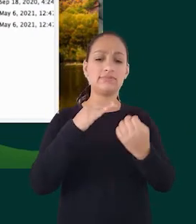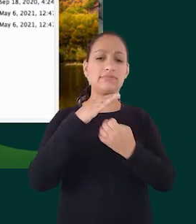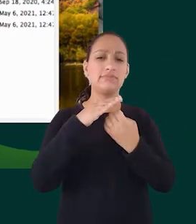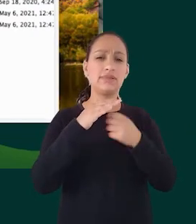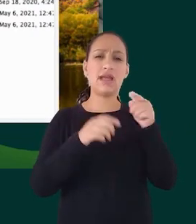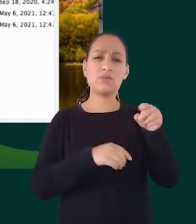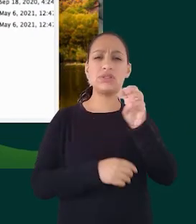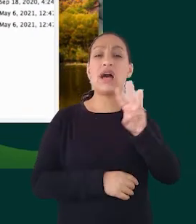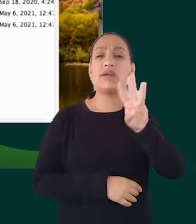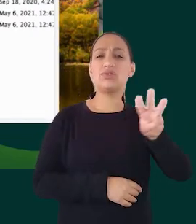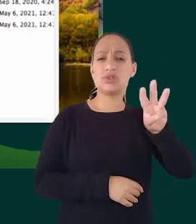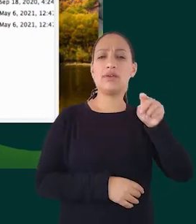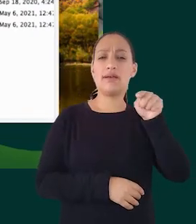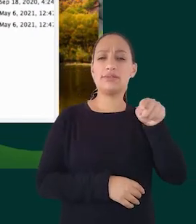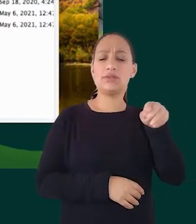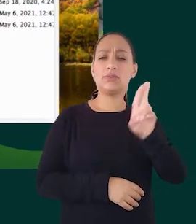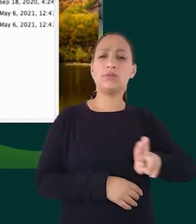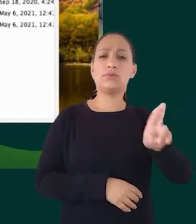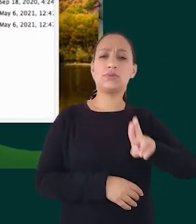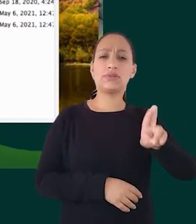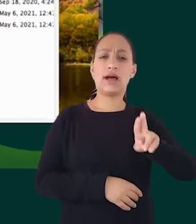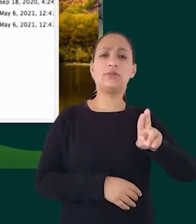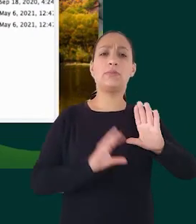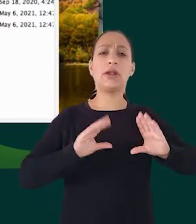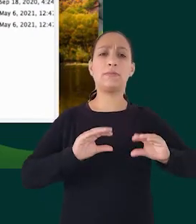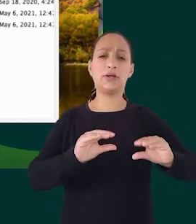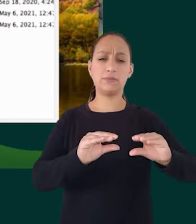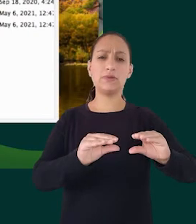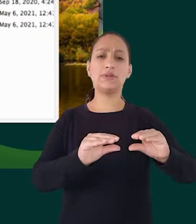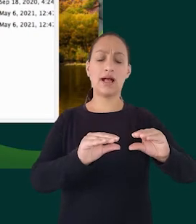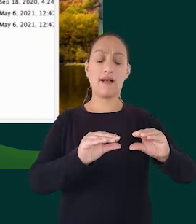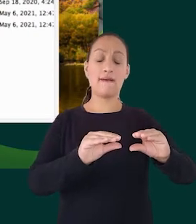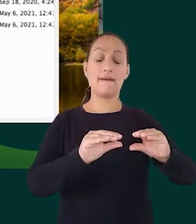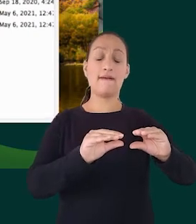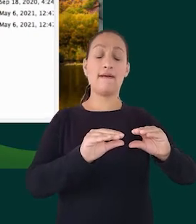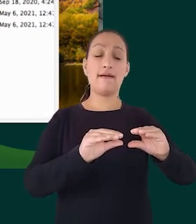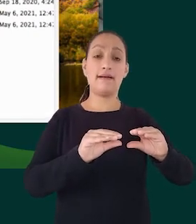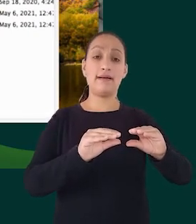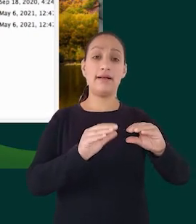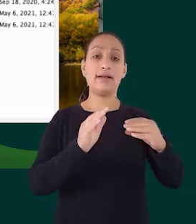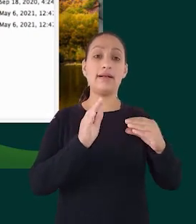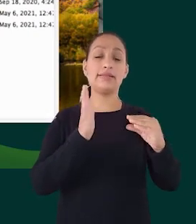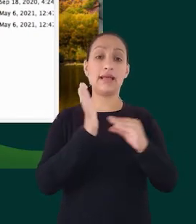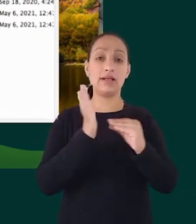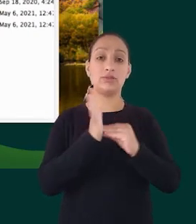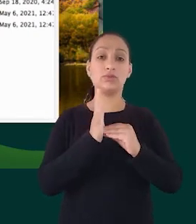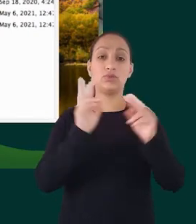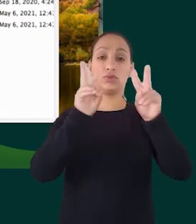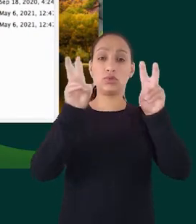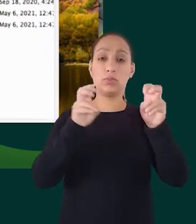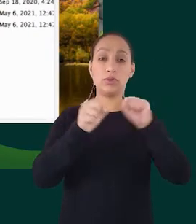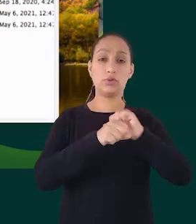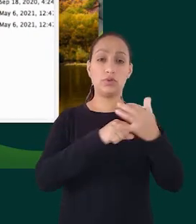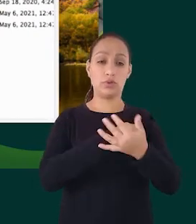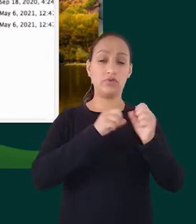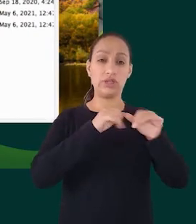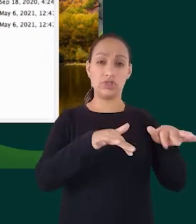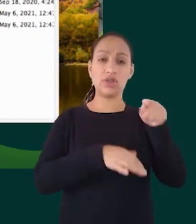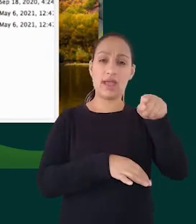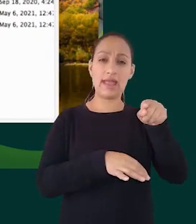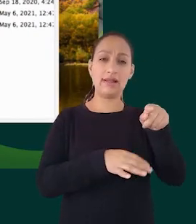utilizado para manipular os dados sobre COVID, que tem agrupado os dados de COVID do mundo todo, tá?